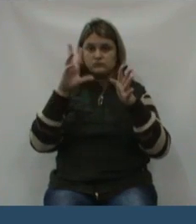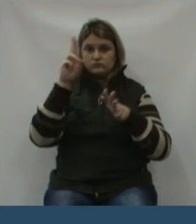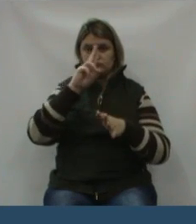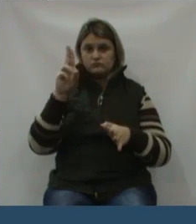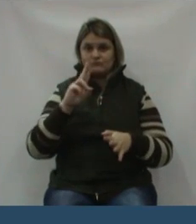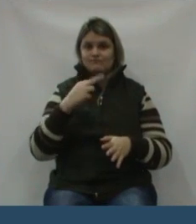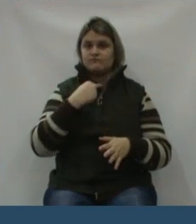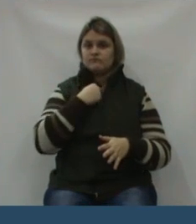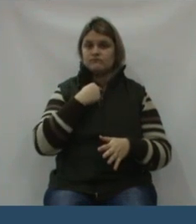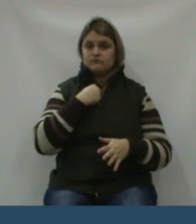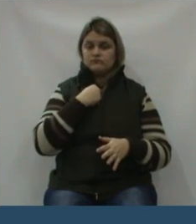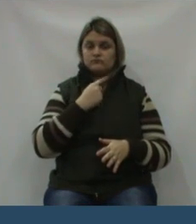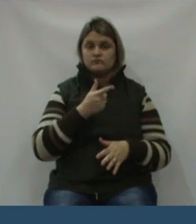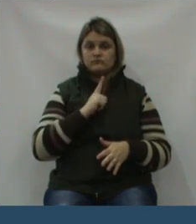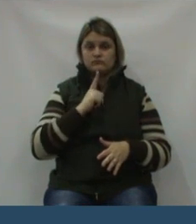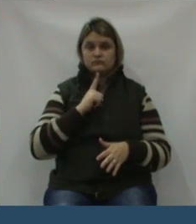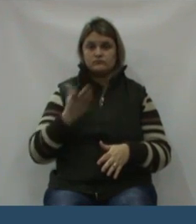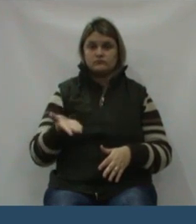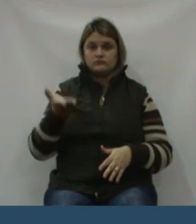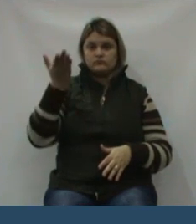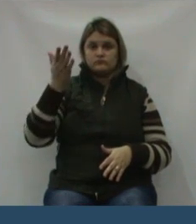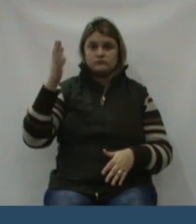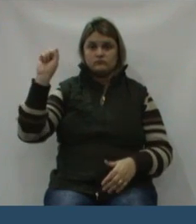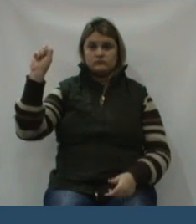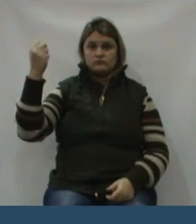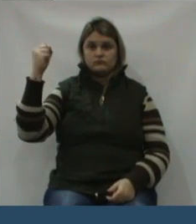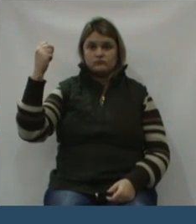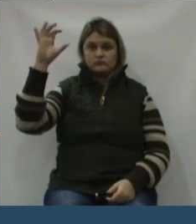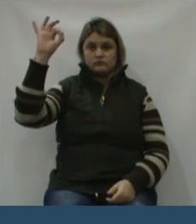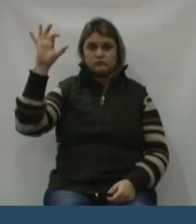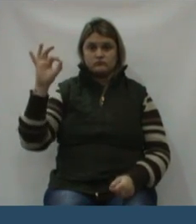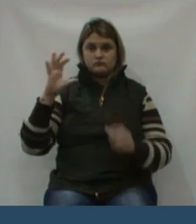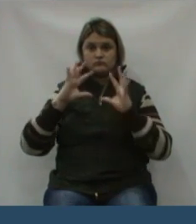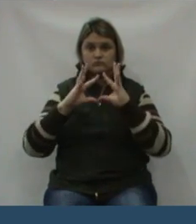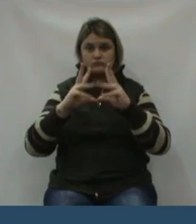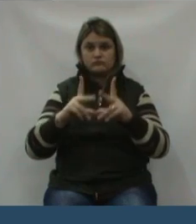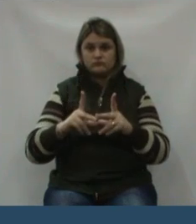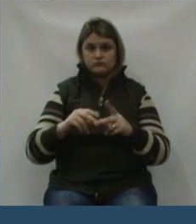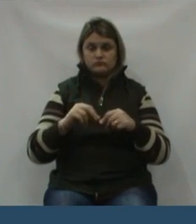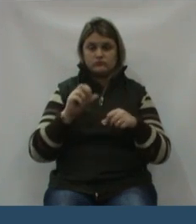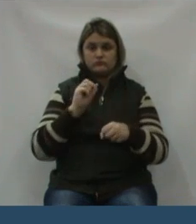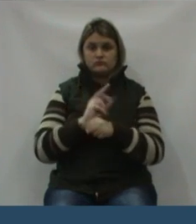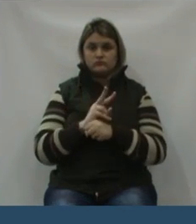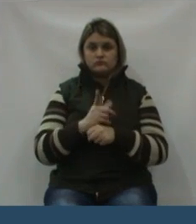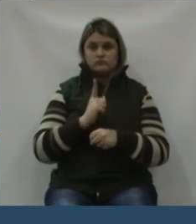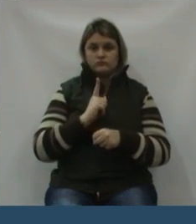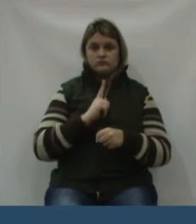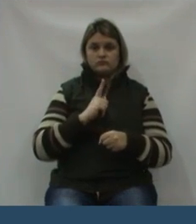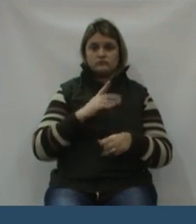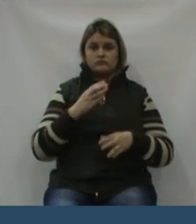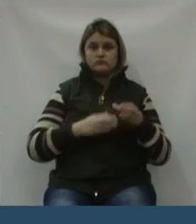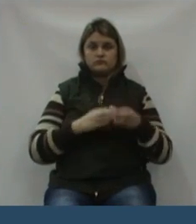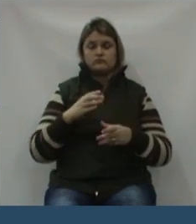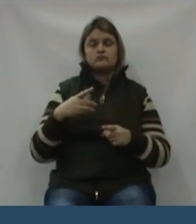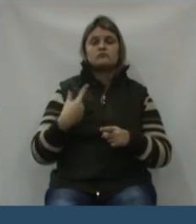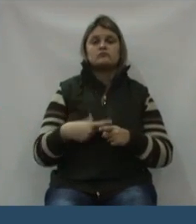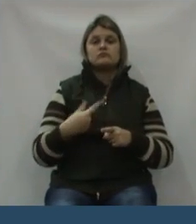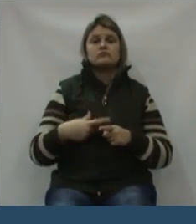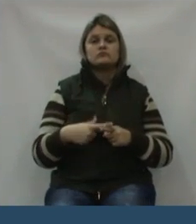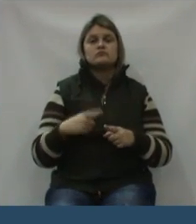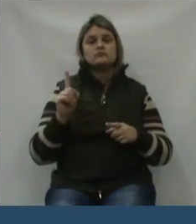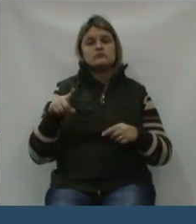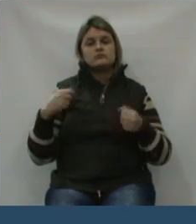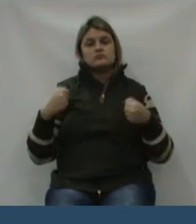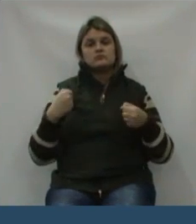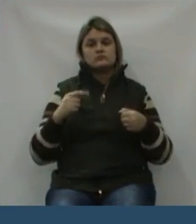não poderá superar a 8% do total de ocupantes em cargos efetivos. Por que é necessário